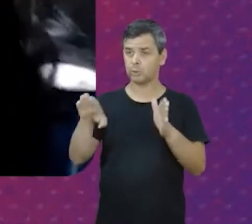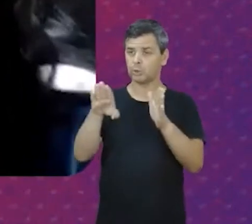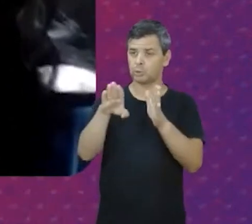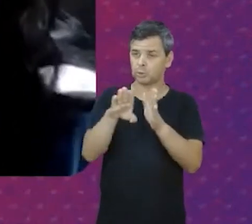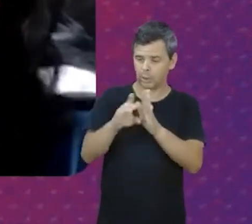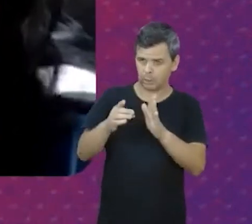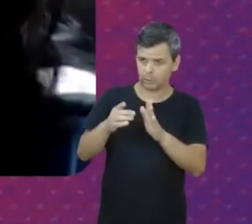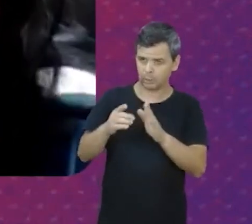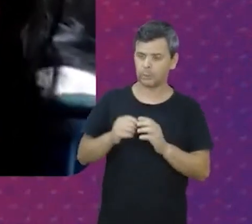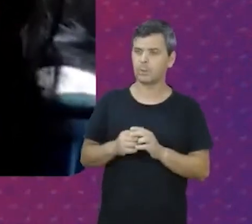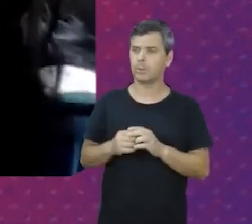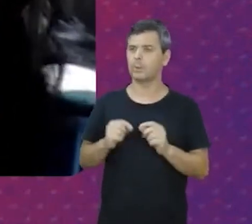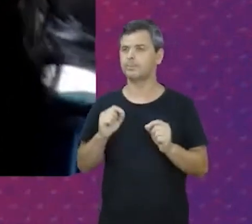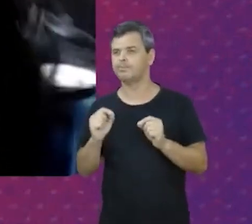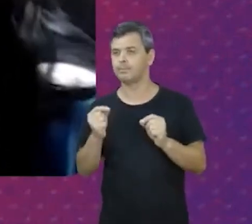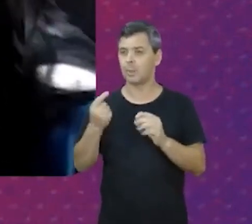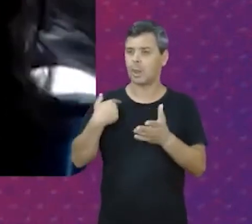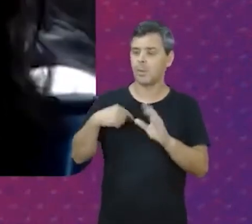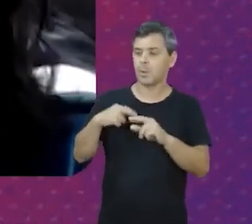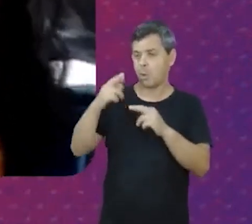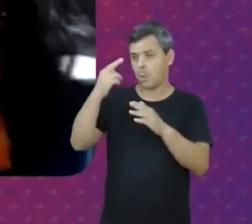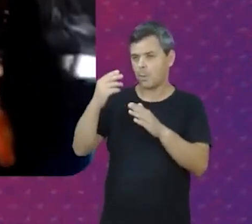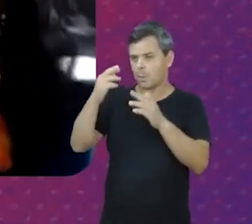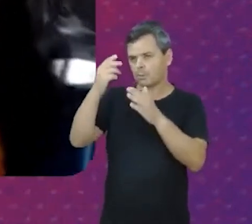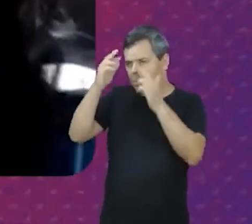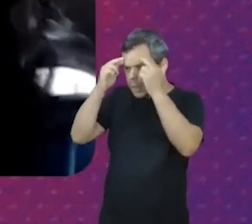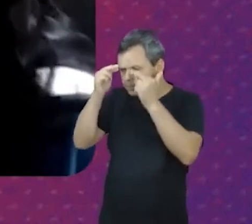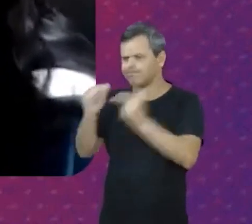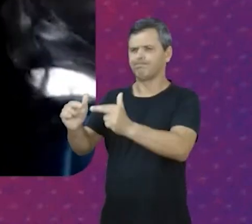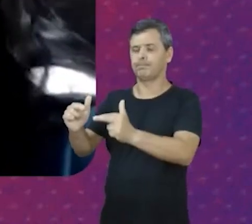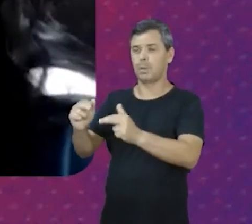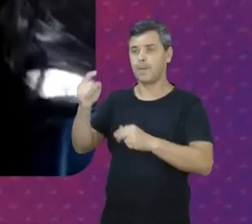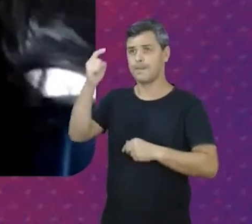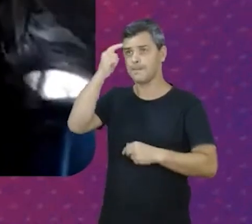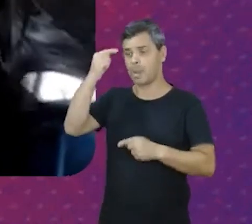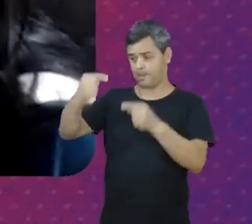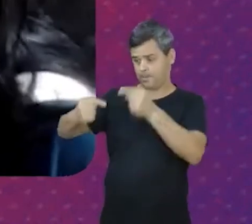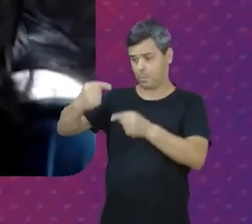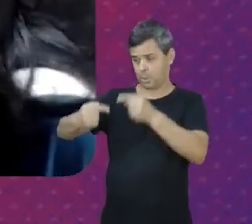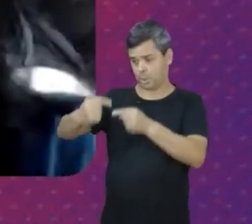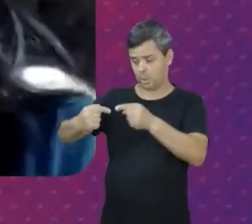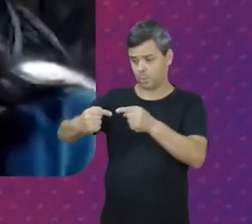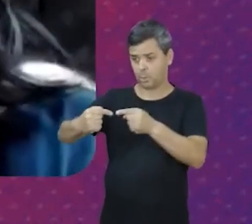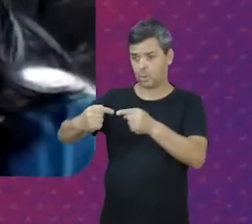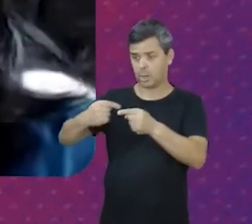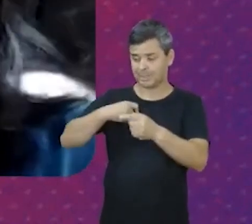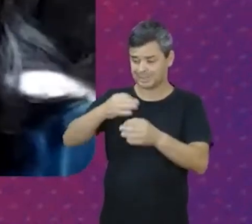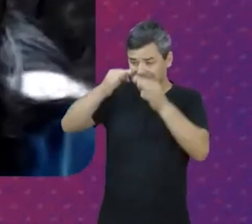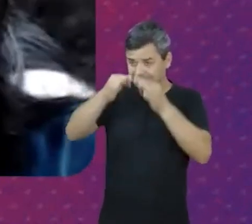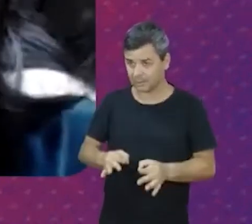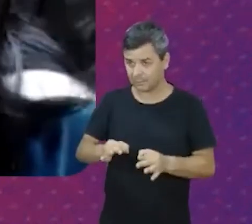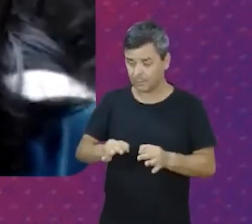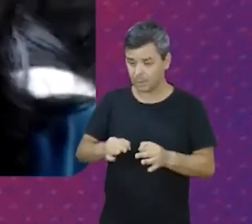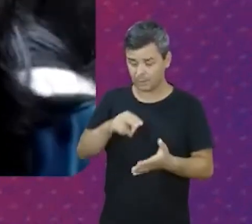muita profundidade, com muito profundo respeito e pensar em políticas públicas efetivas